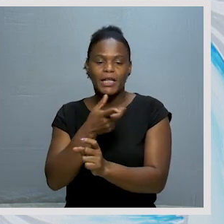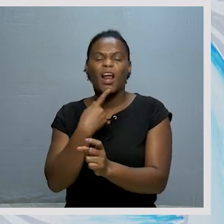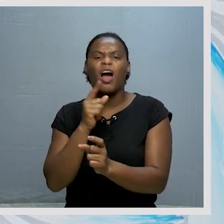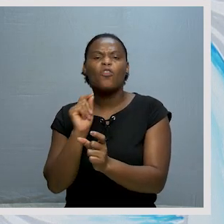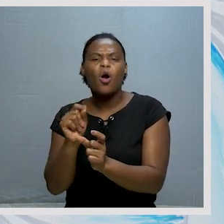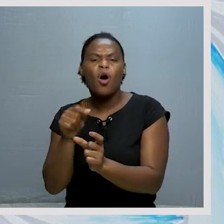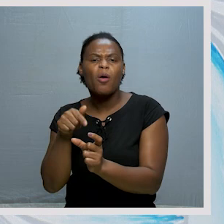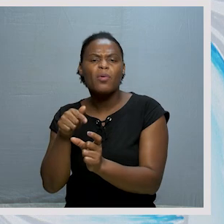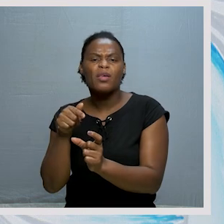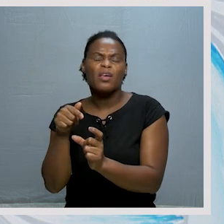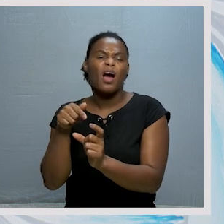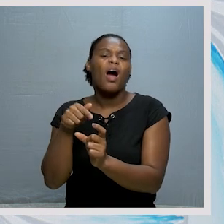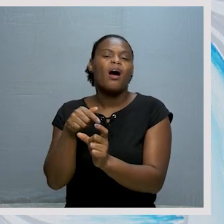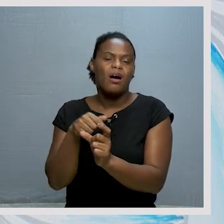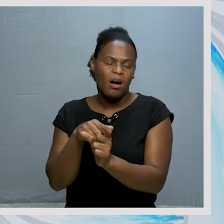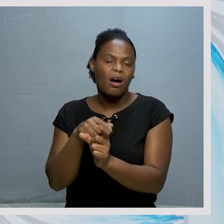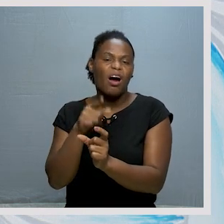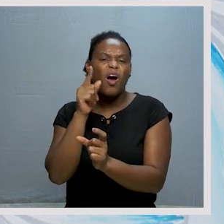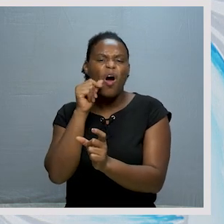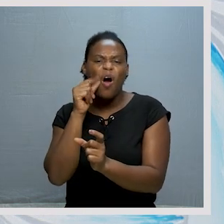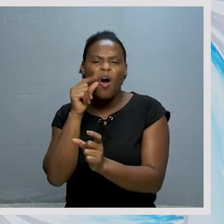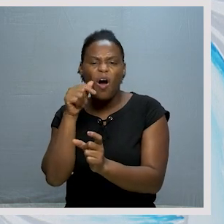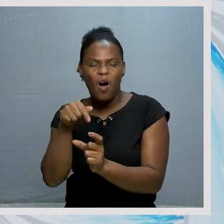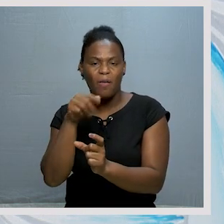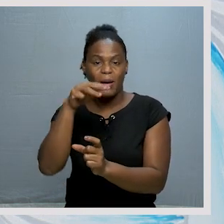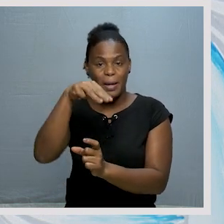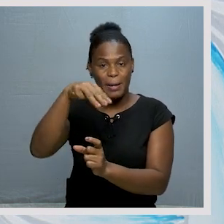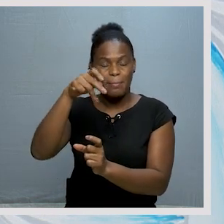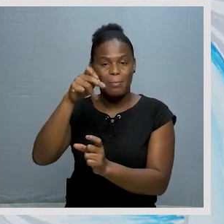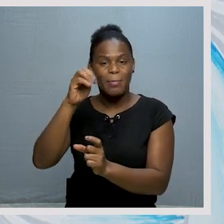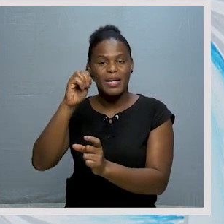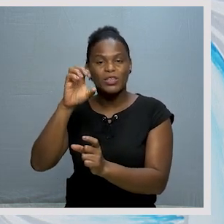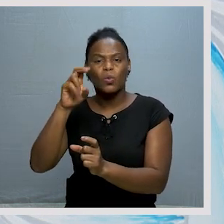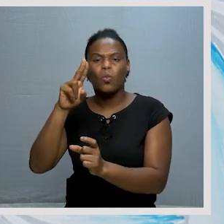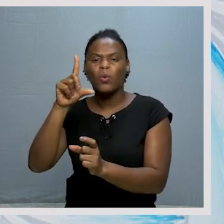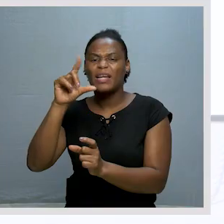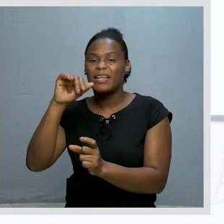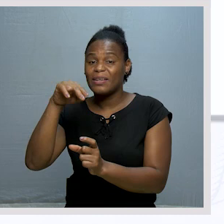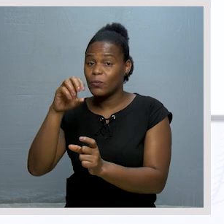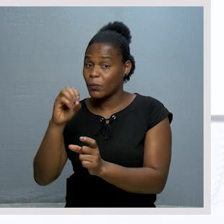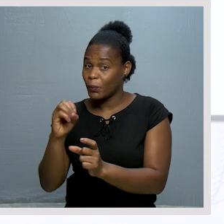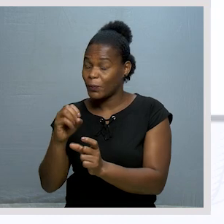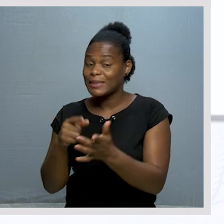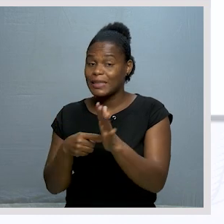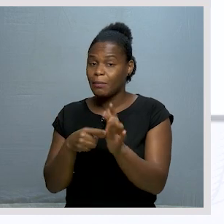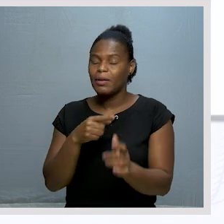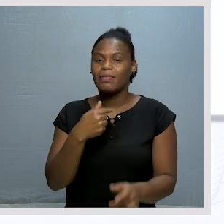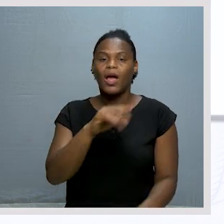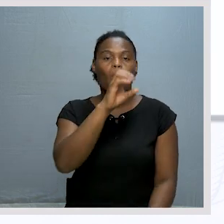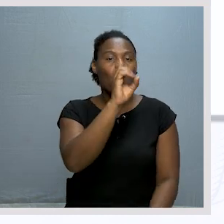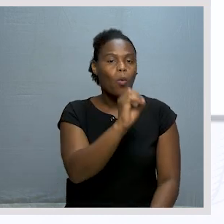esses nomes são do gênero masculino. Como podem ver no exemplo, nós temos